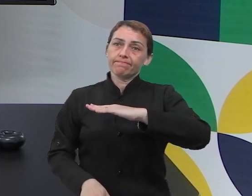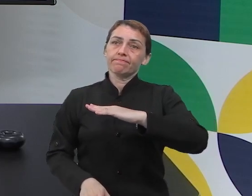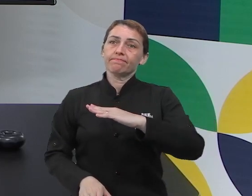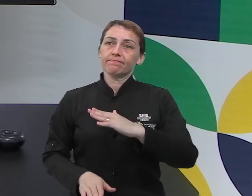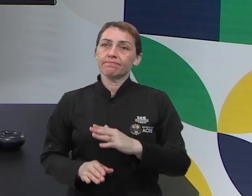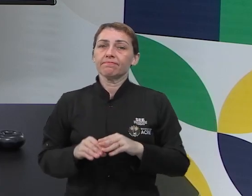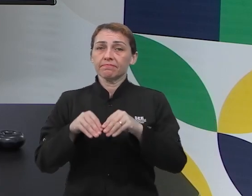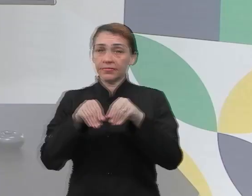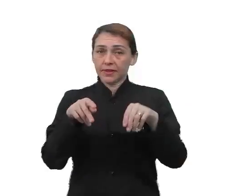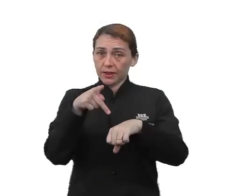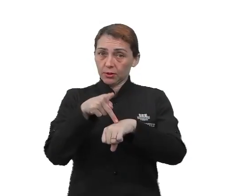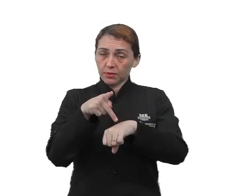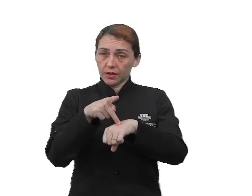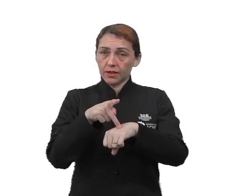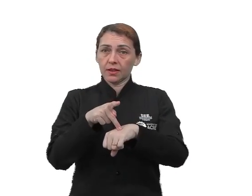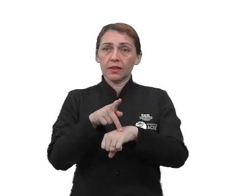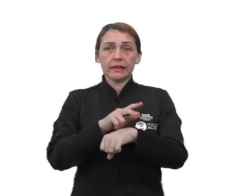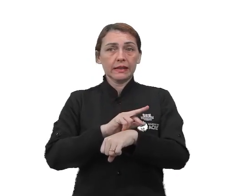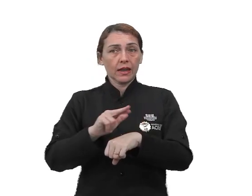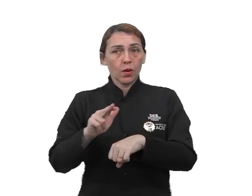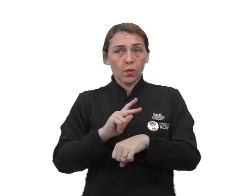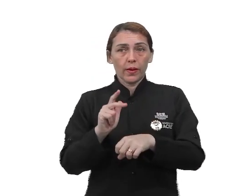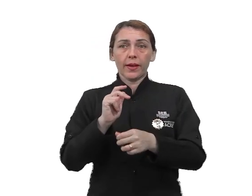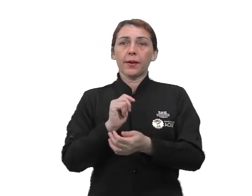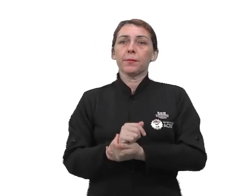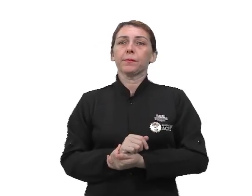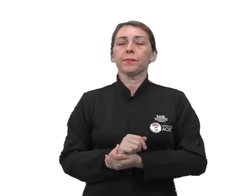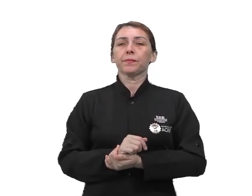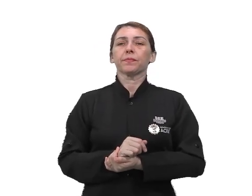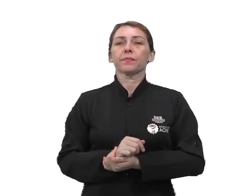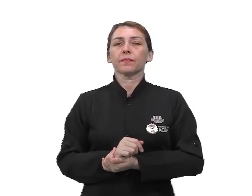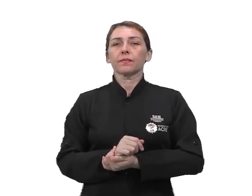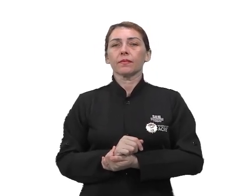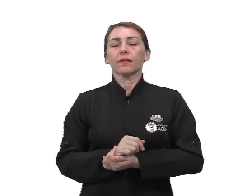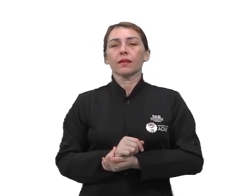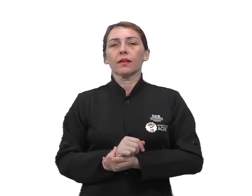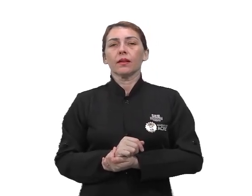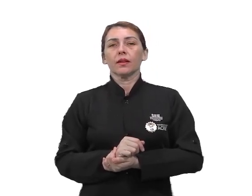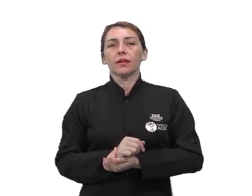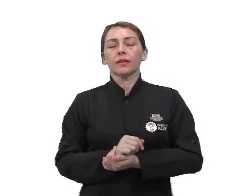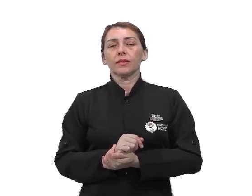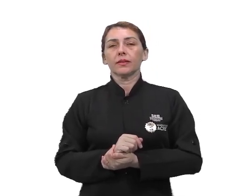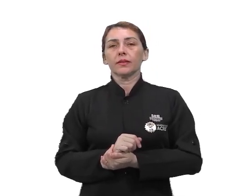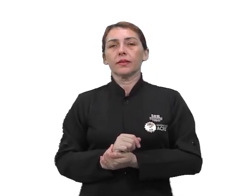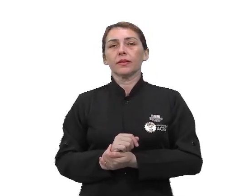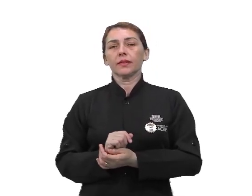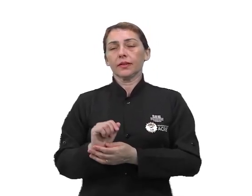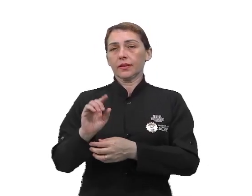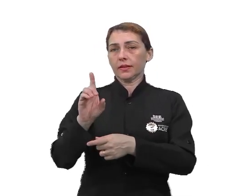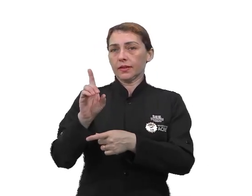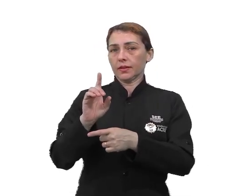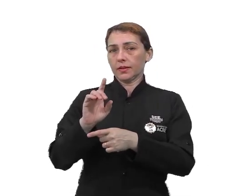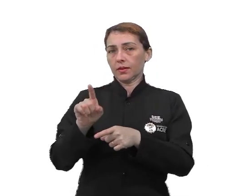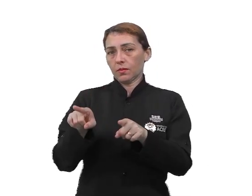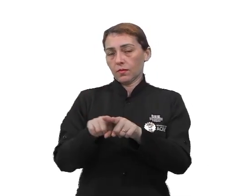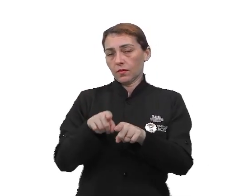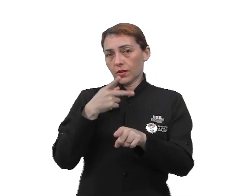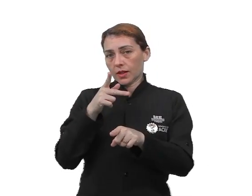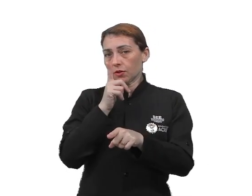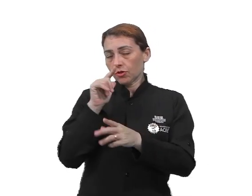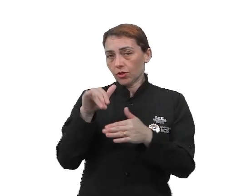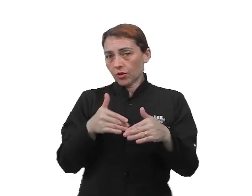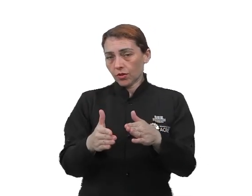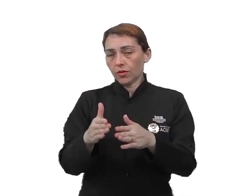bastante sedimentação, não áreas onde geralmente acontece aí essa questão dos gradientes moderados, quando se fala de